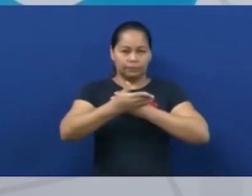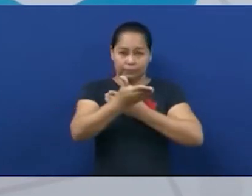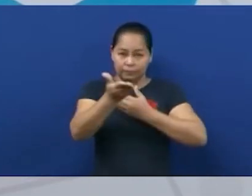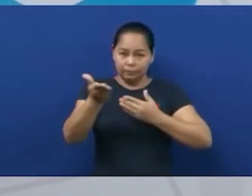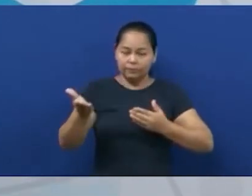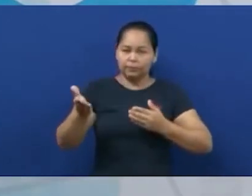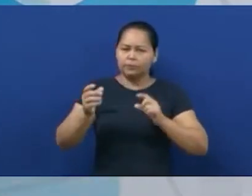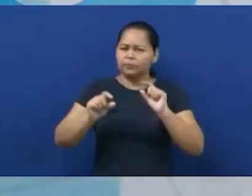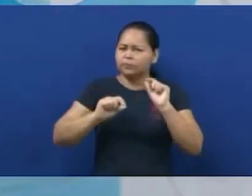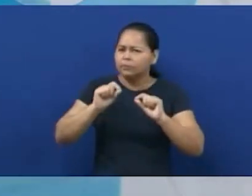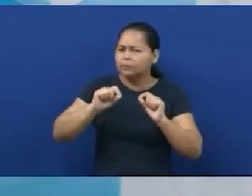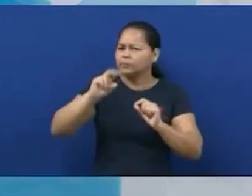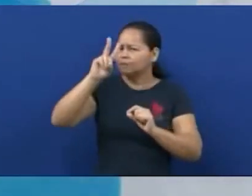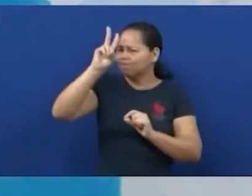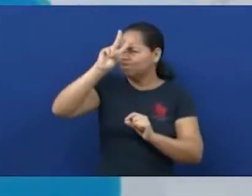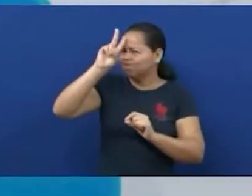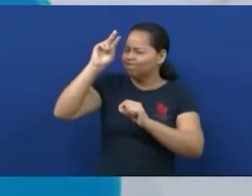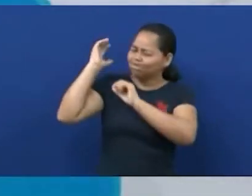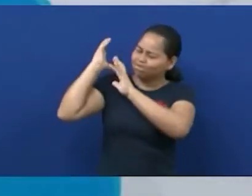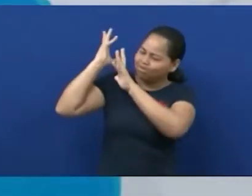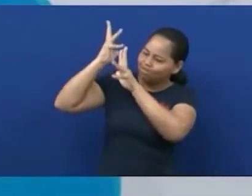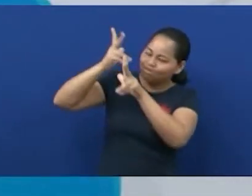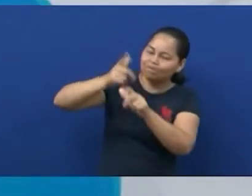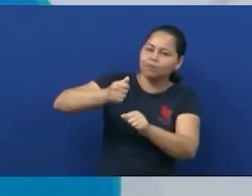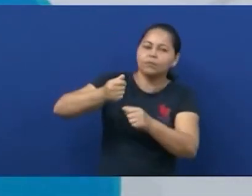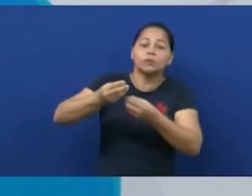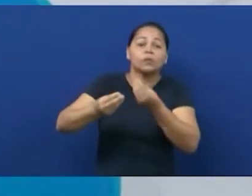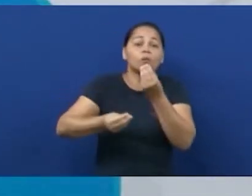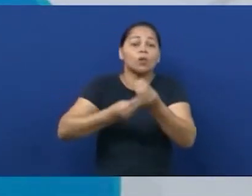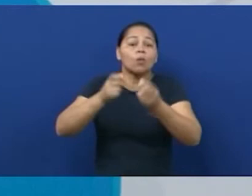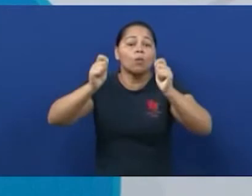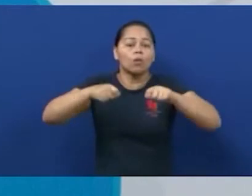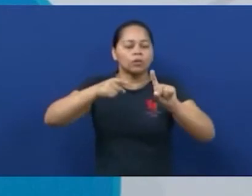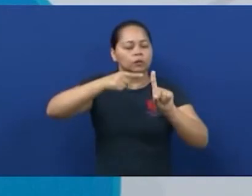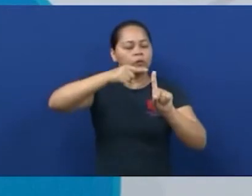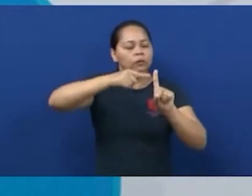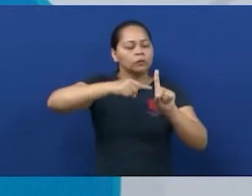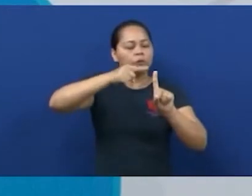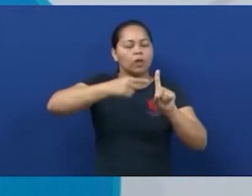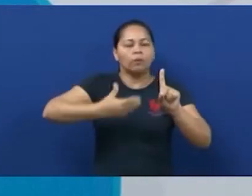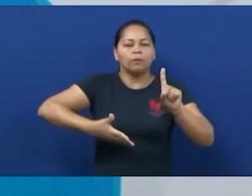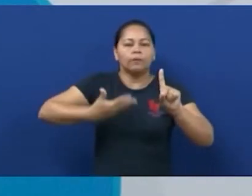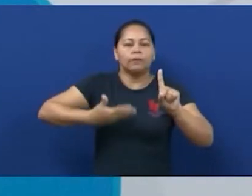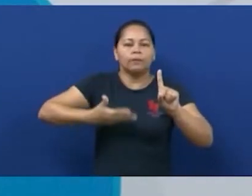A ideia aqui é relembrar como eu posso estar medindo o calor.